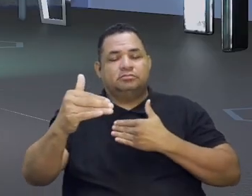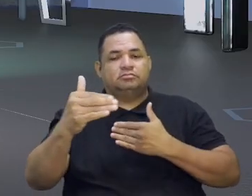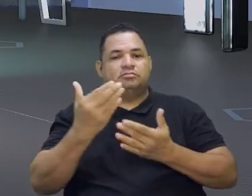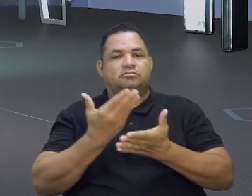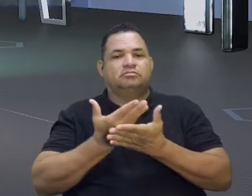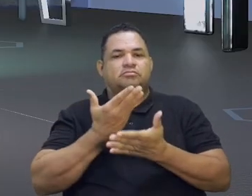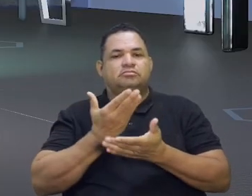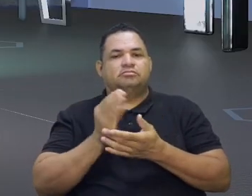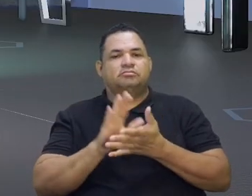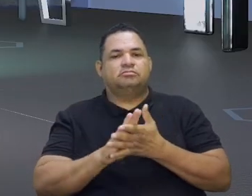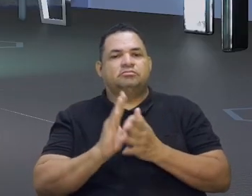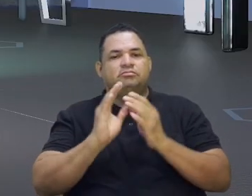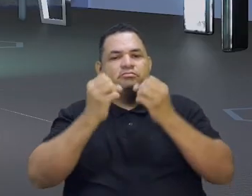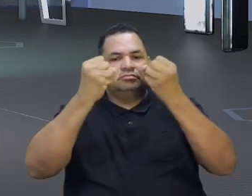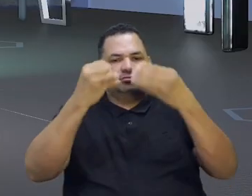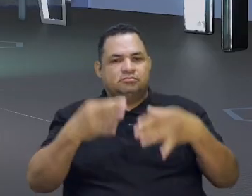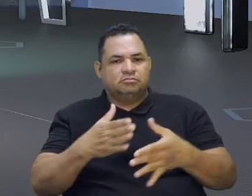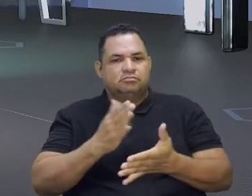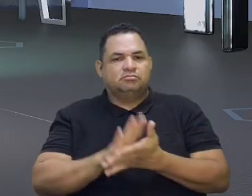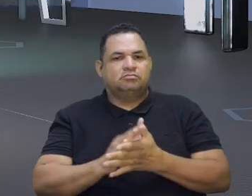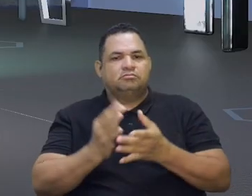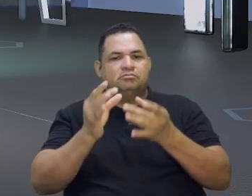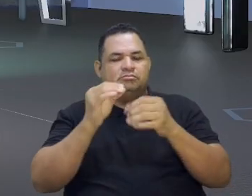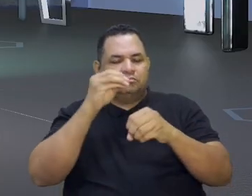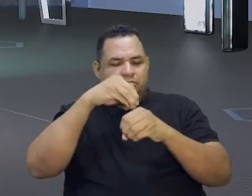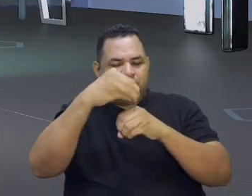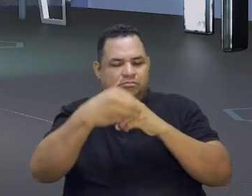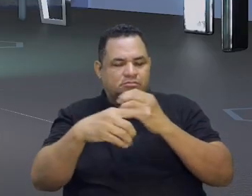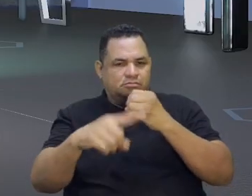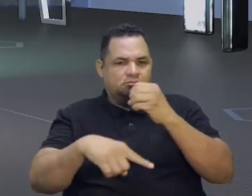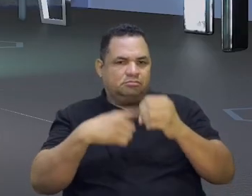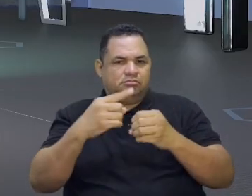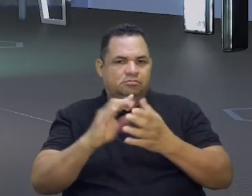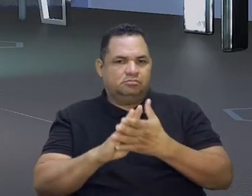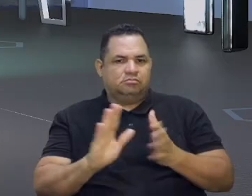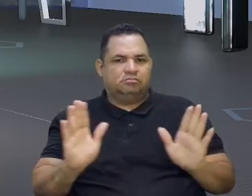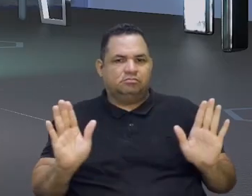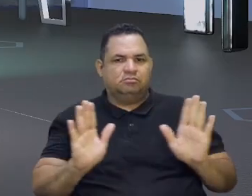nós vamos falar um pouco mais sobre essas partículas subatômicas. Até lá!